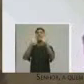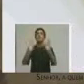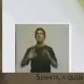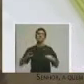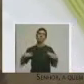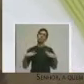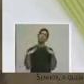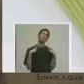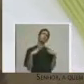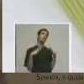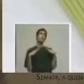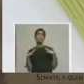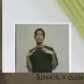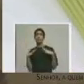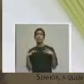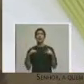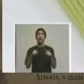Quantas vezes você já leu a Bíblia?